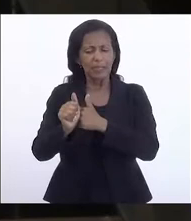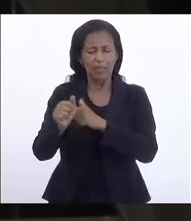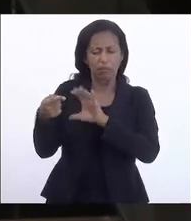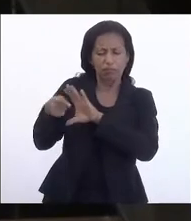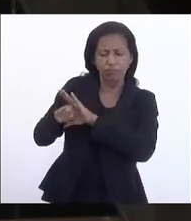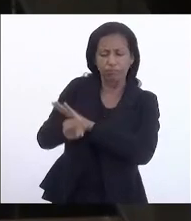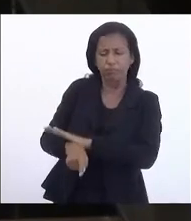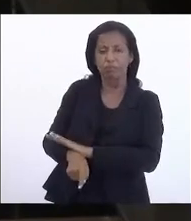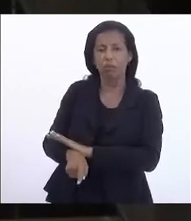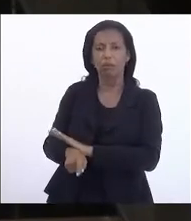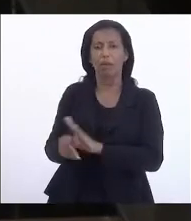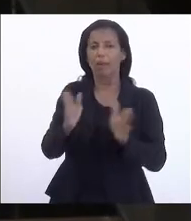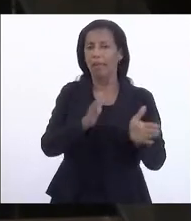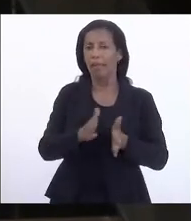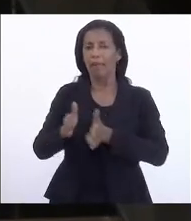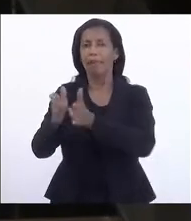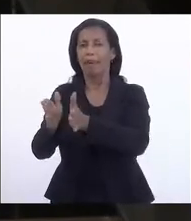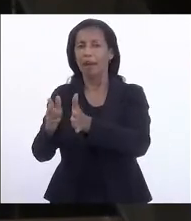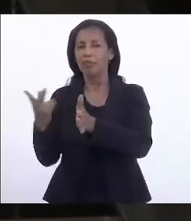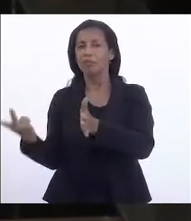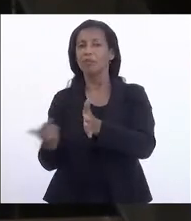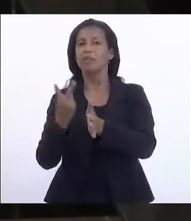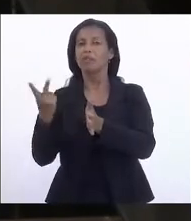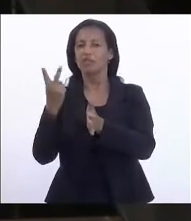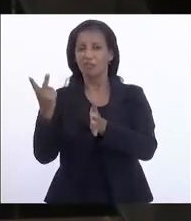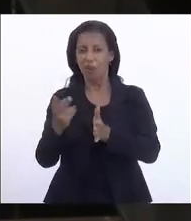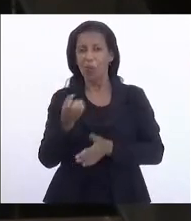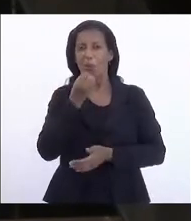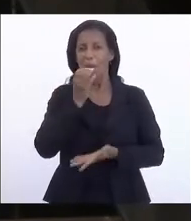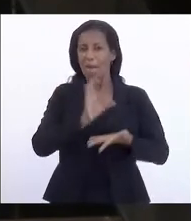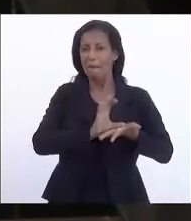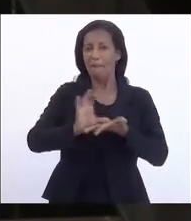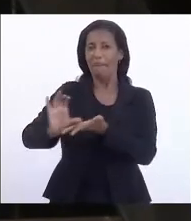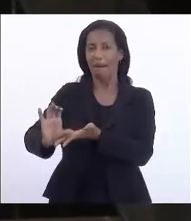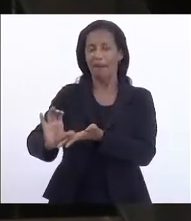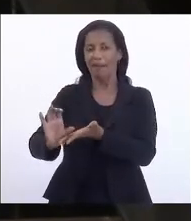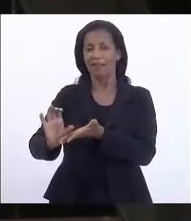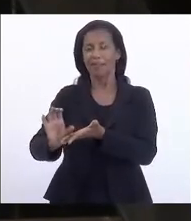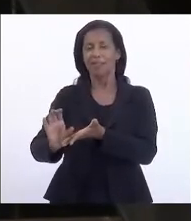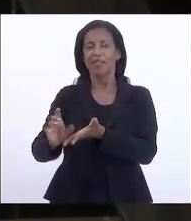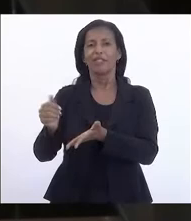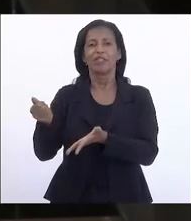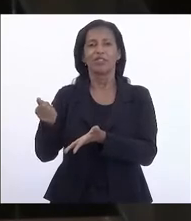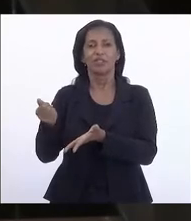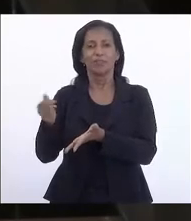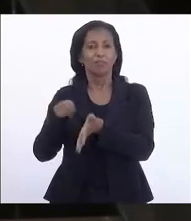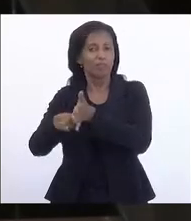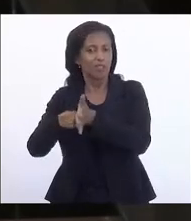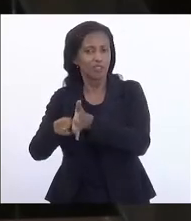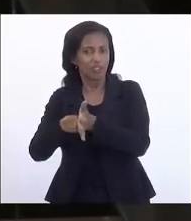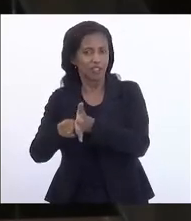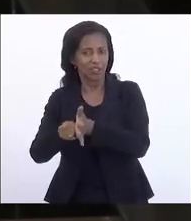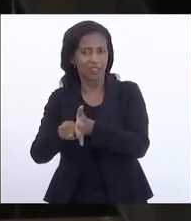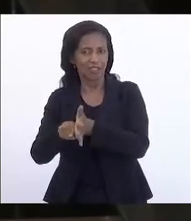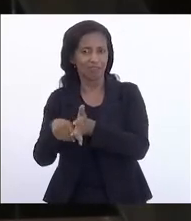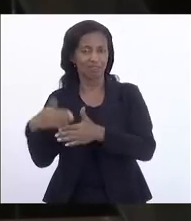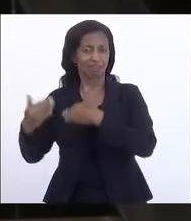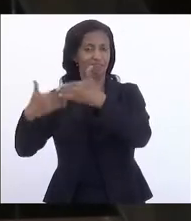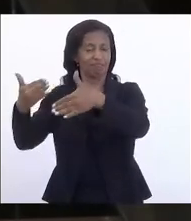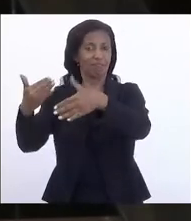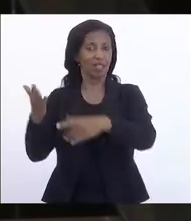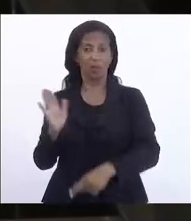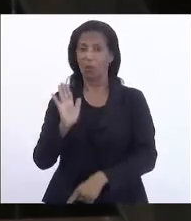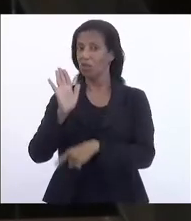é que parte desses valores, uma boa parte desses valores de pesquisa e desenvolvimento não ajudam, não